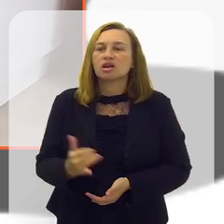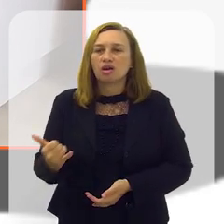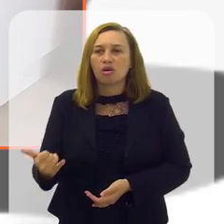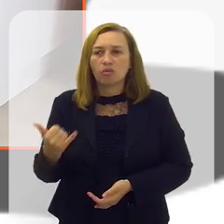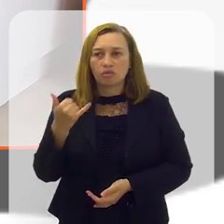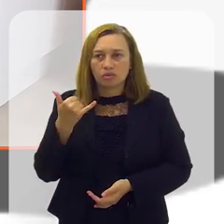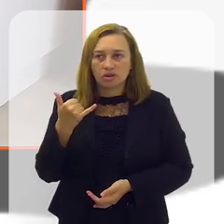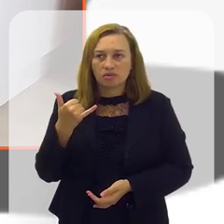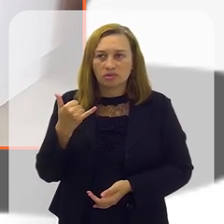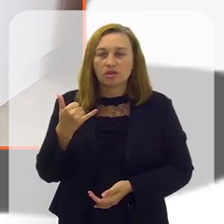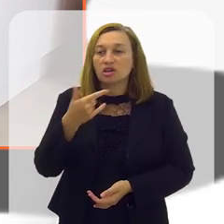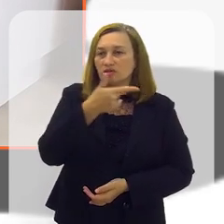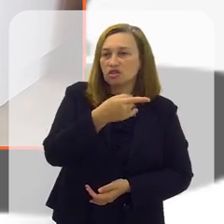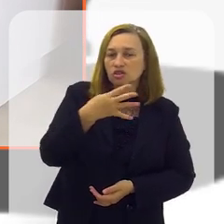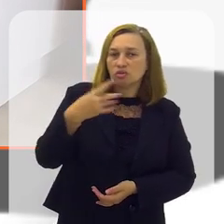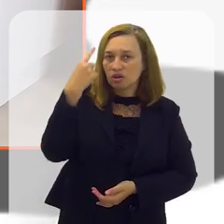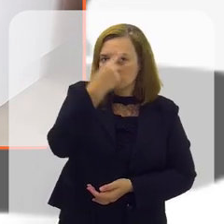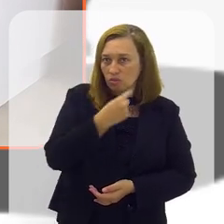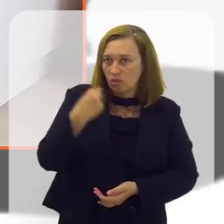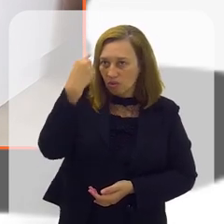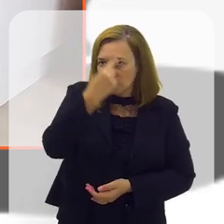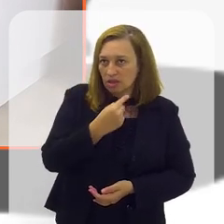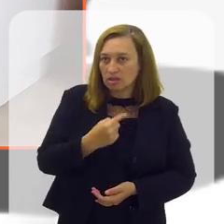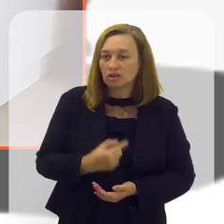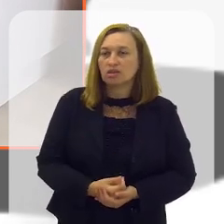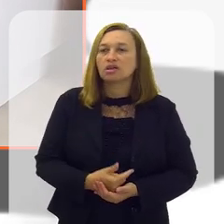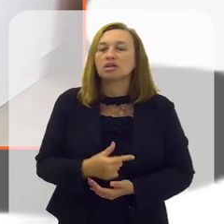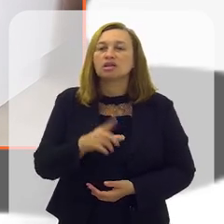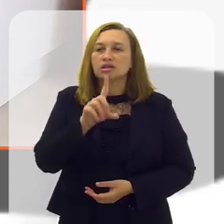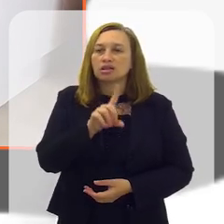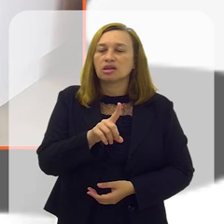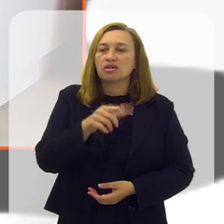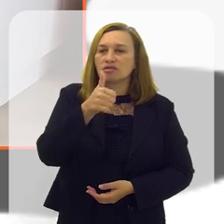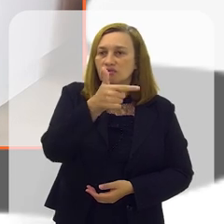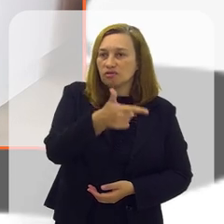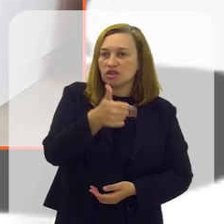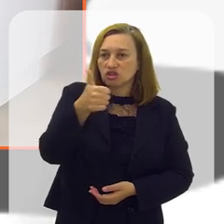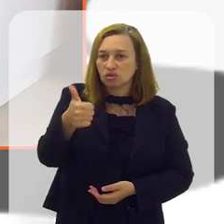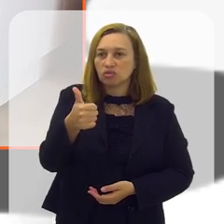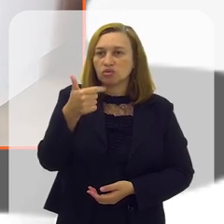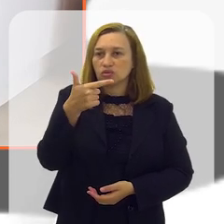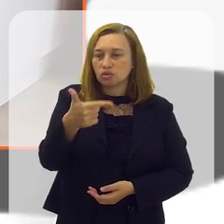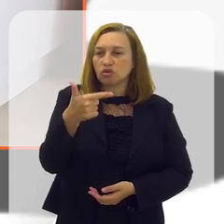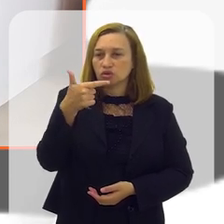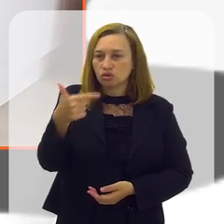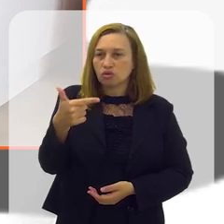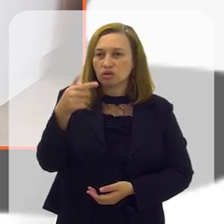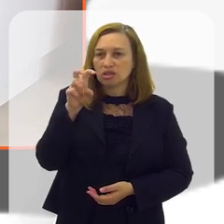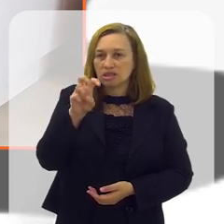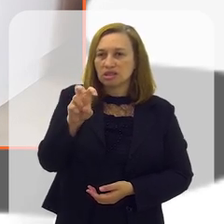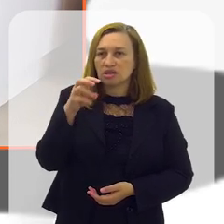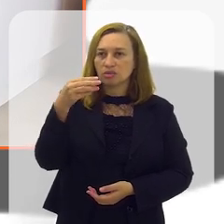Janeiro é uma linha de ajuda que funciona 24 horas, que é o DDD 21, né?